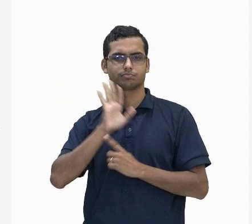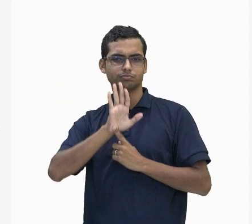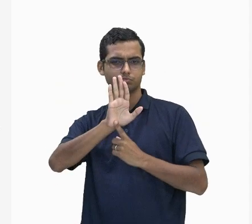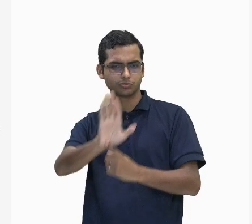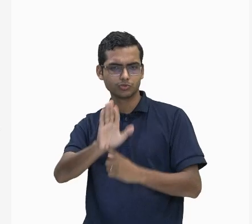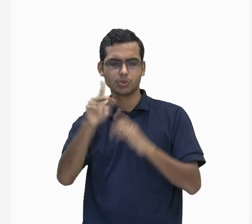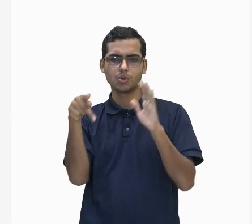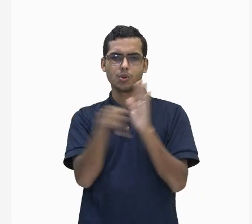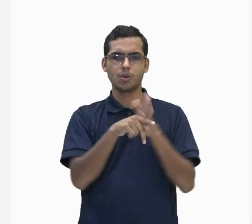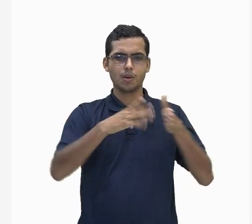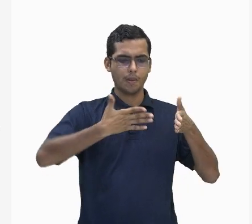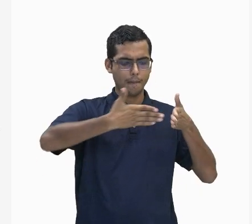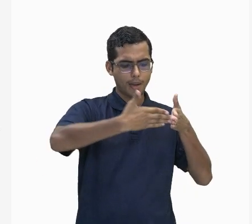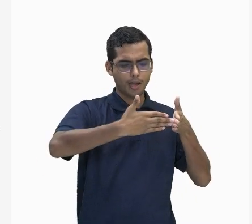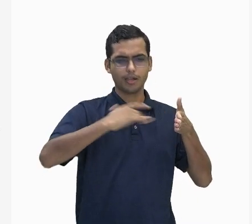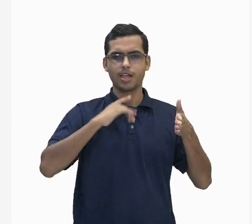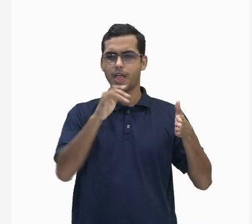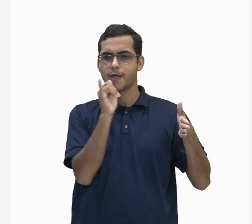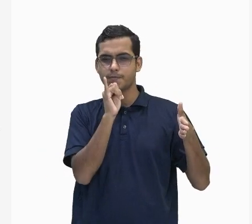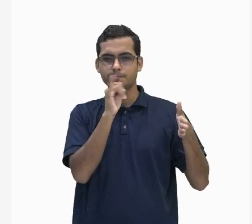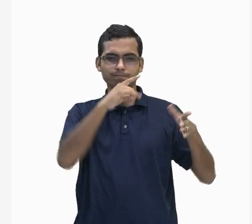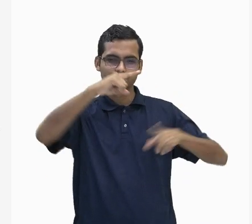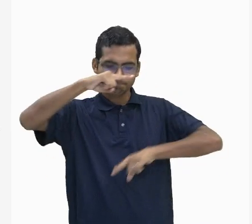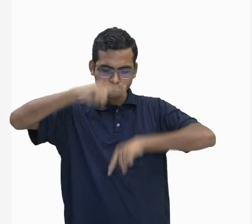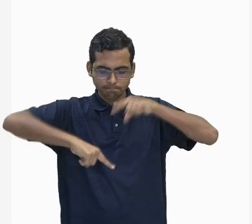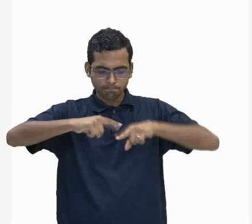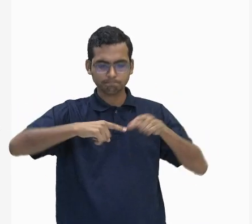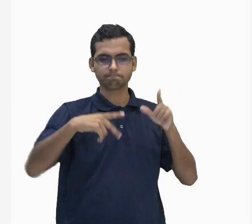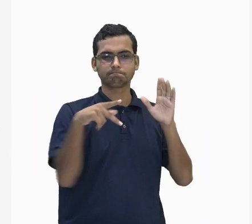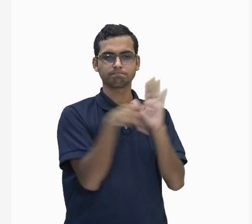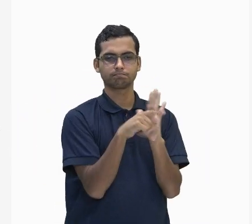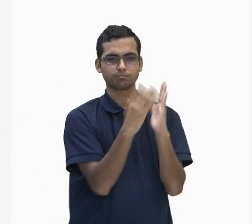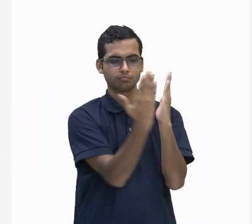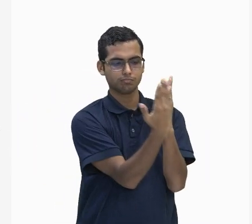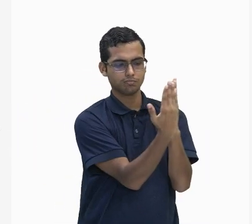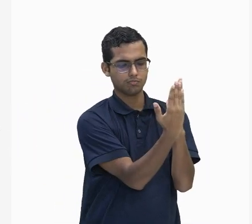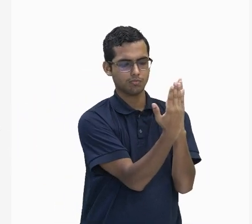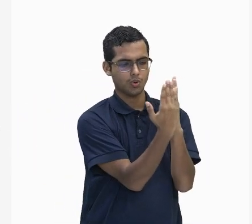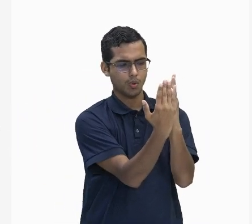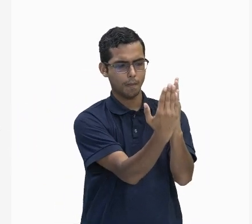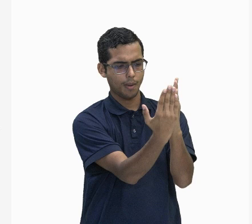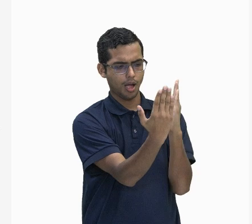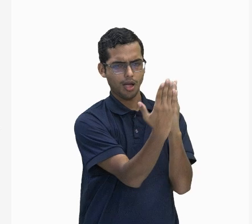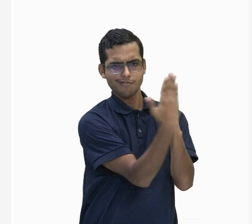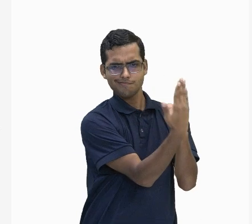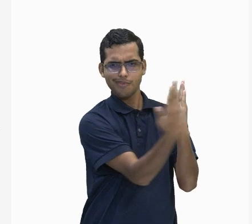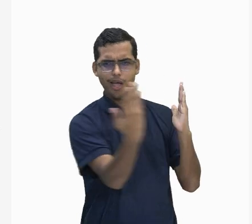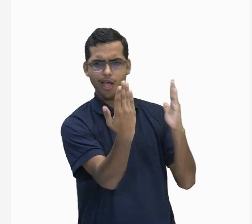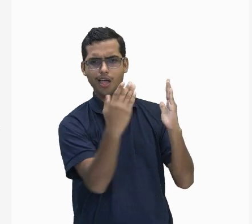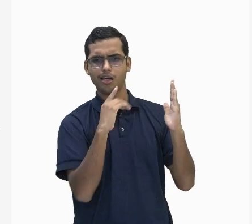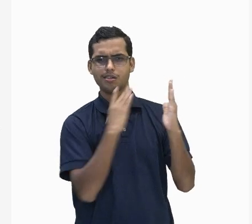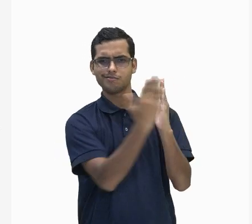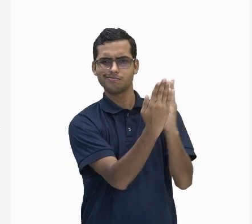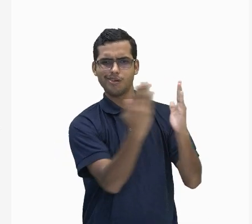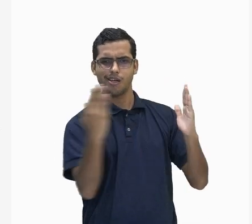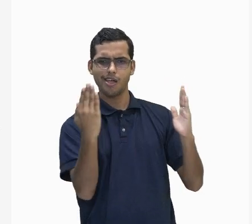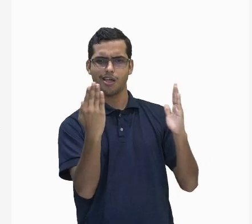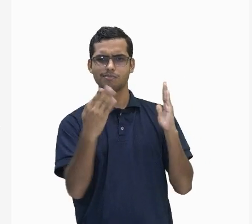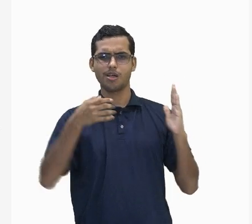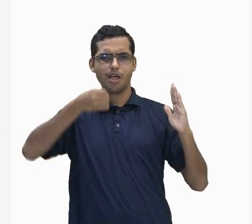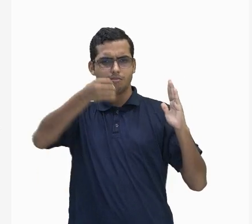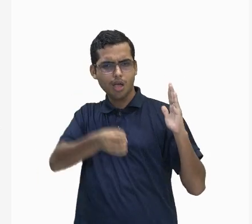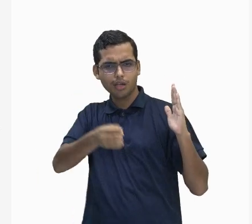se defrontando. A quantidade de imagens formadas por um ponto objeto P colocado entre os